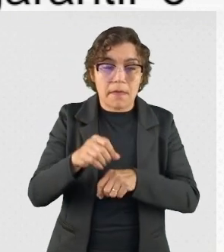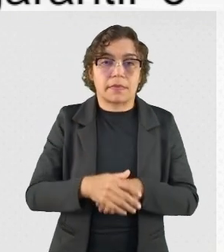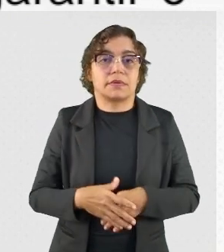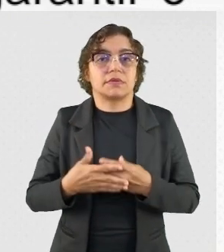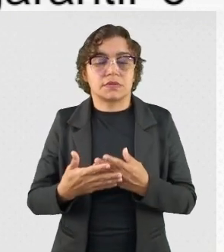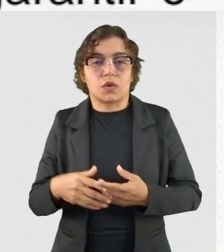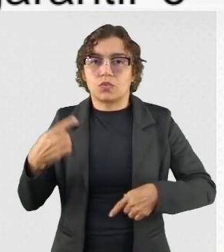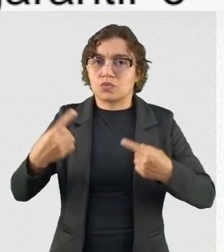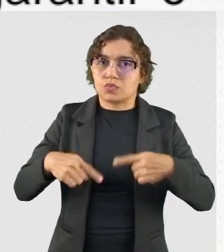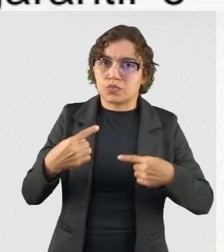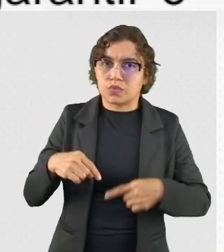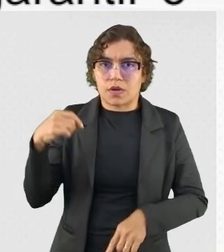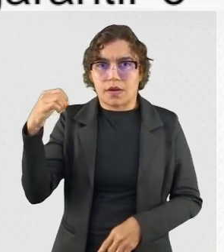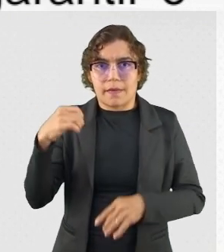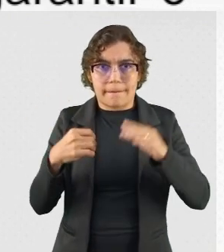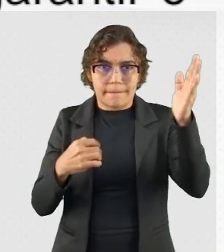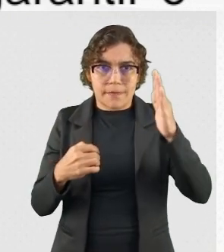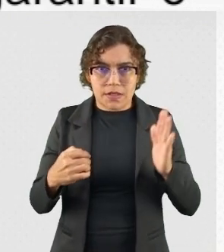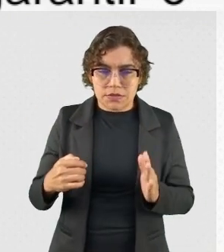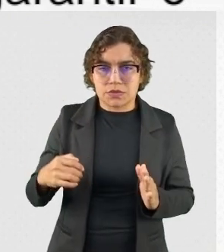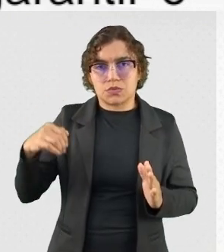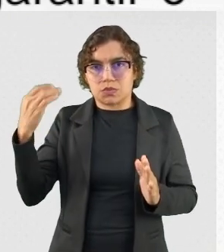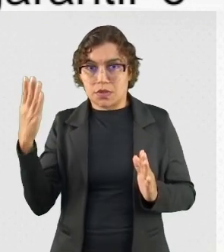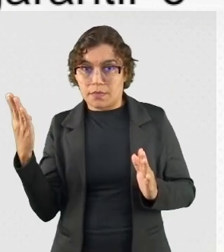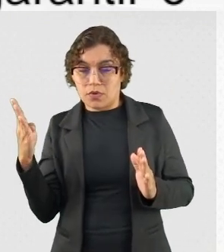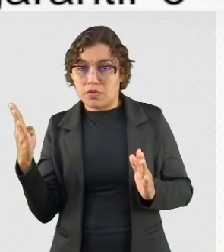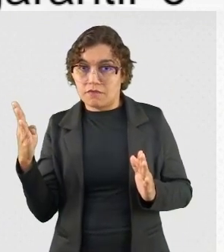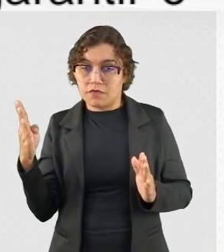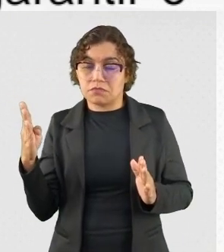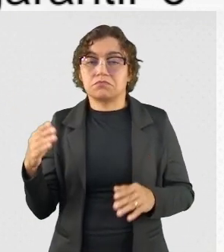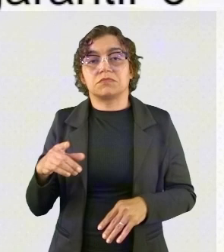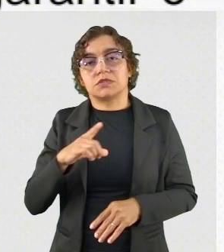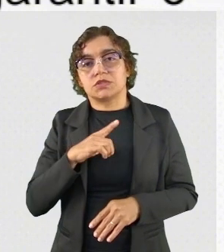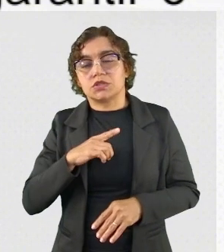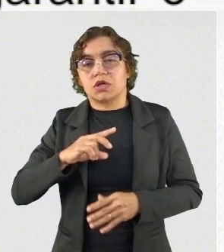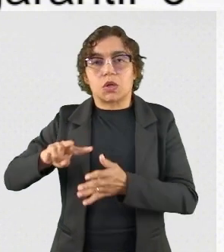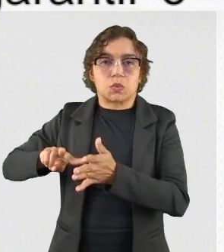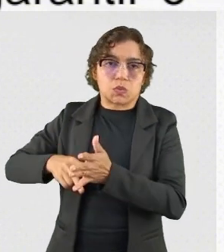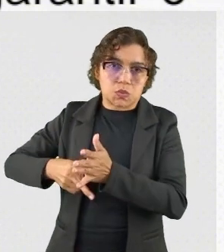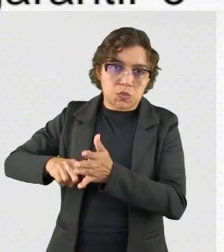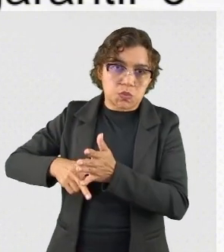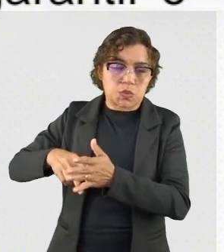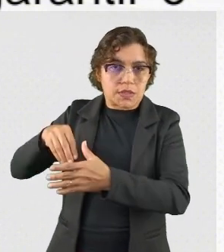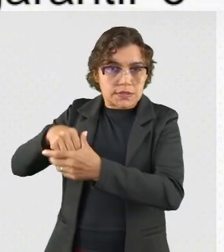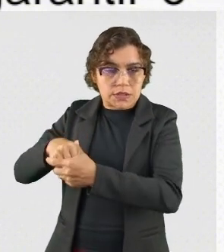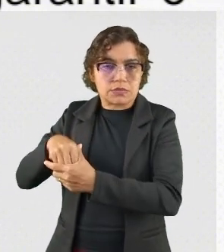é o conflito entre Brasil e Bolívia. Você já tinha um sindicato lá dentro da